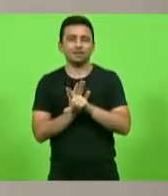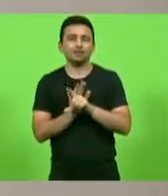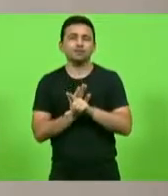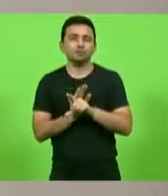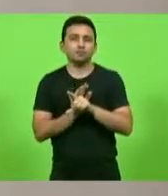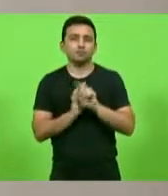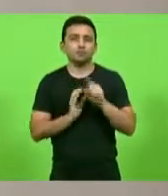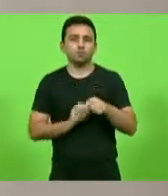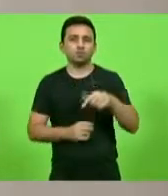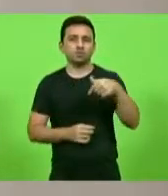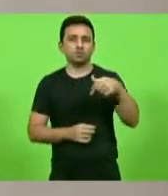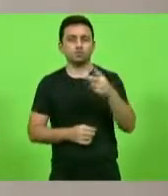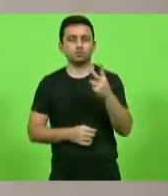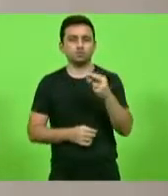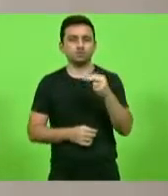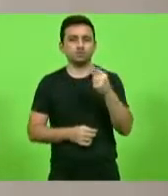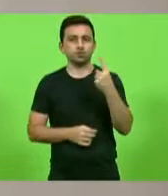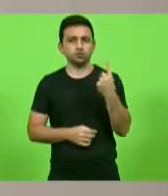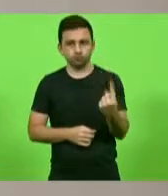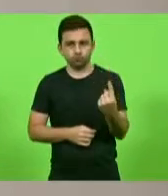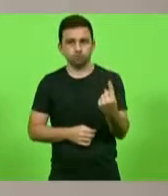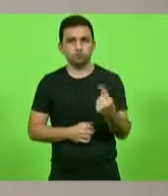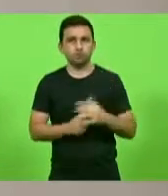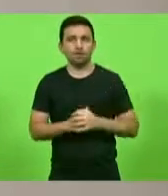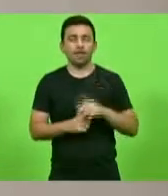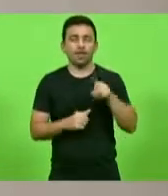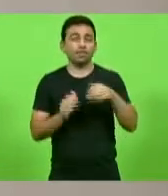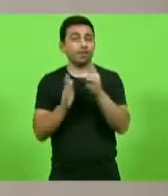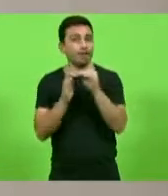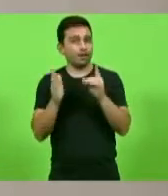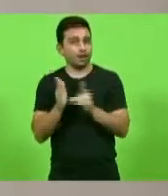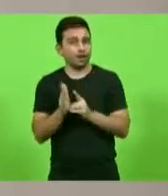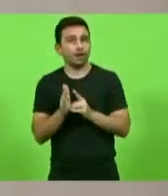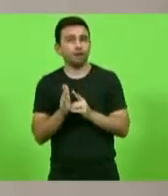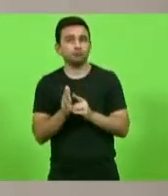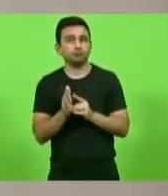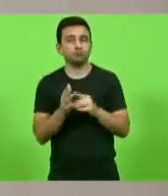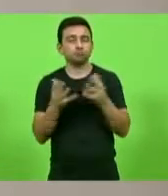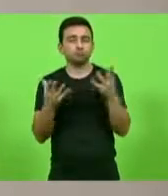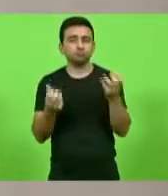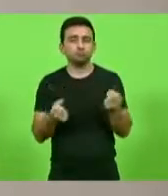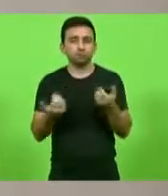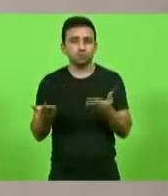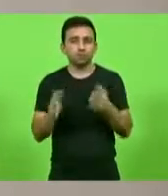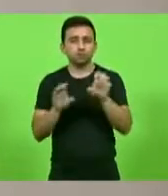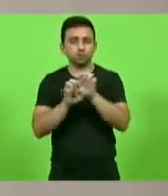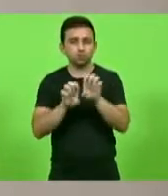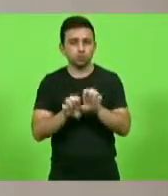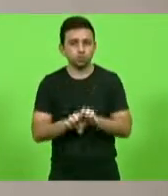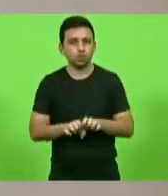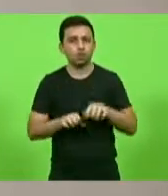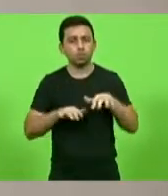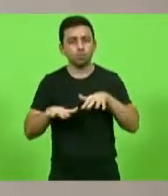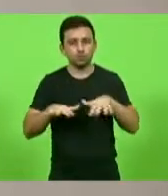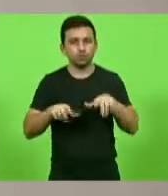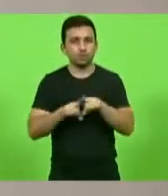65.7/2021, que autoriza a abertura de crédito especial em favor da Secretaria de Estado da Infraestrutura e Mobilidade.